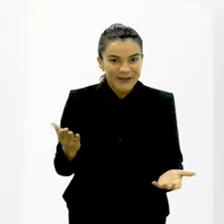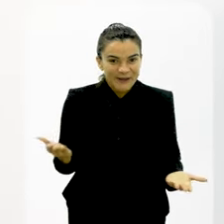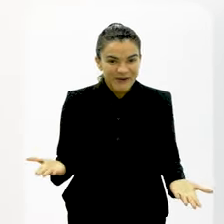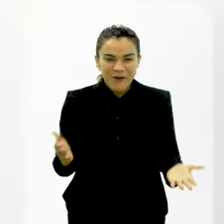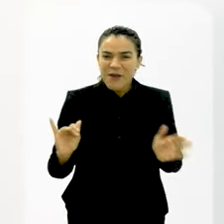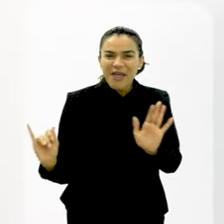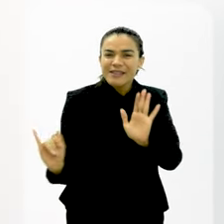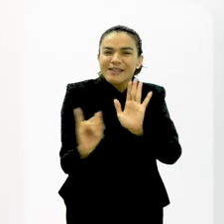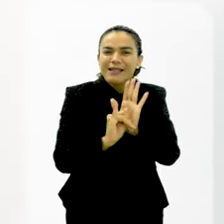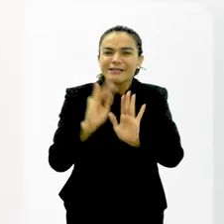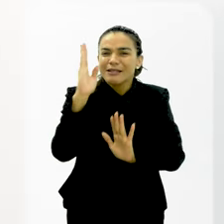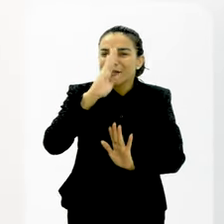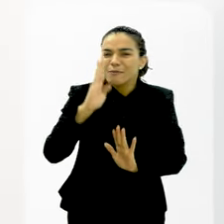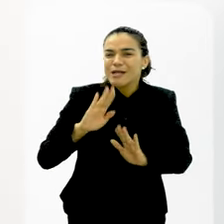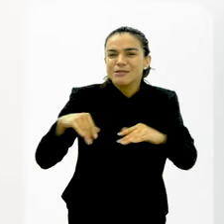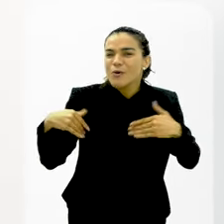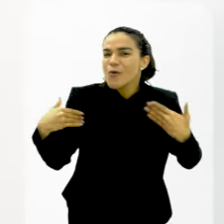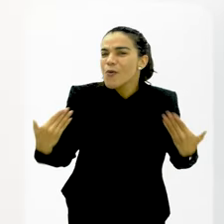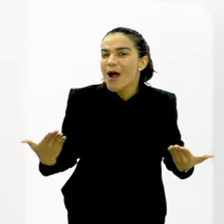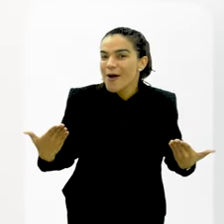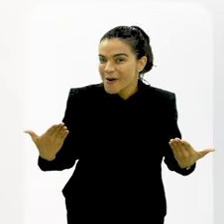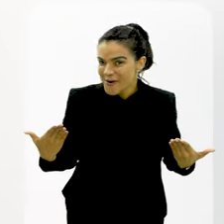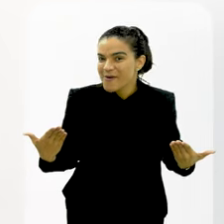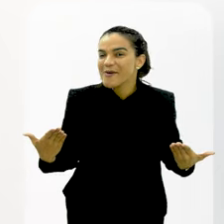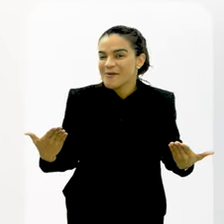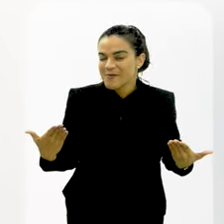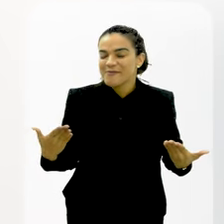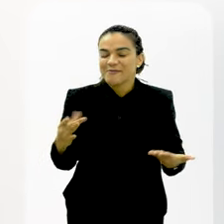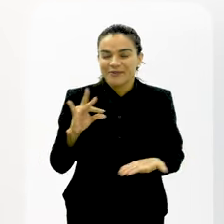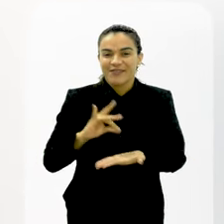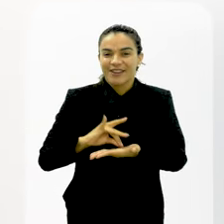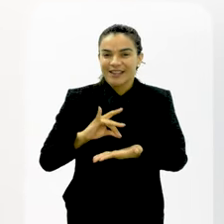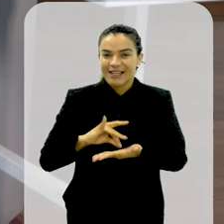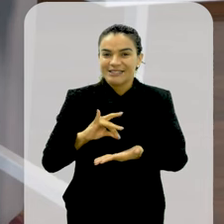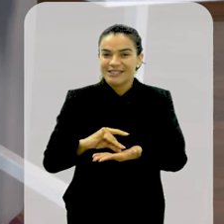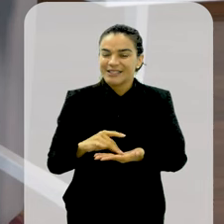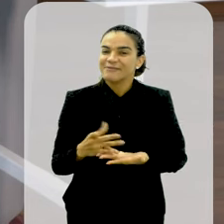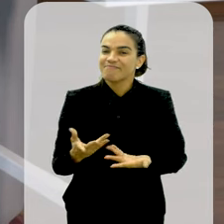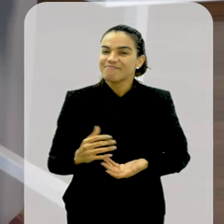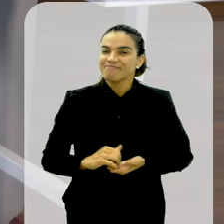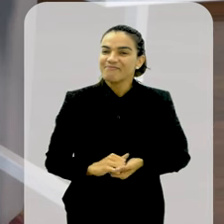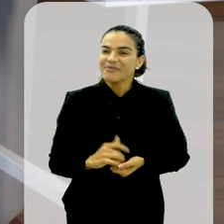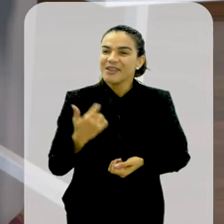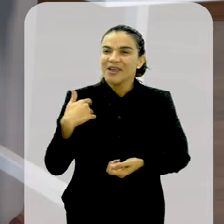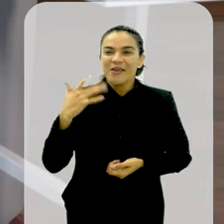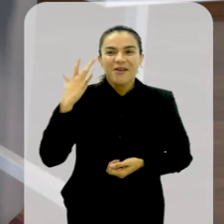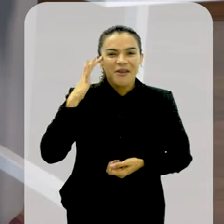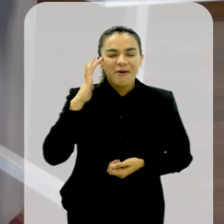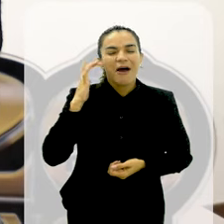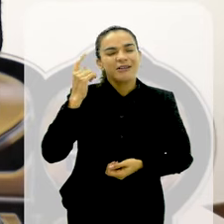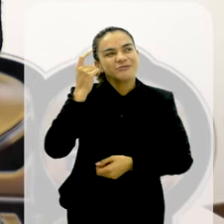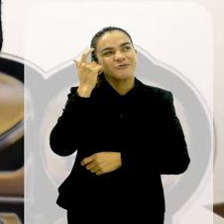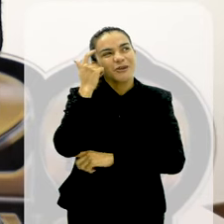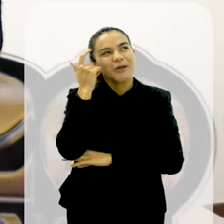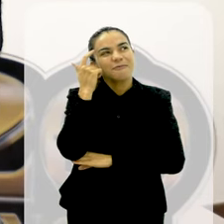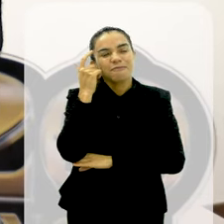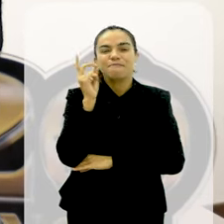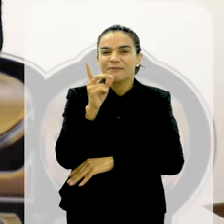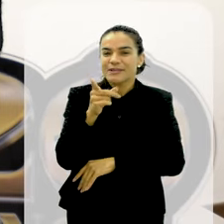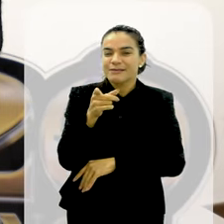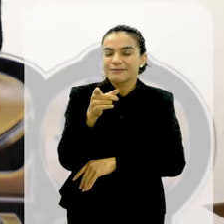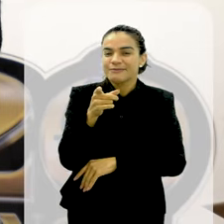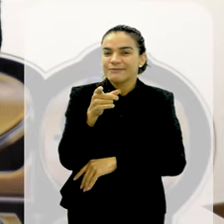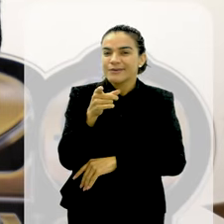que é a nossa identidade, o que nós somos de verdade. Eu acho que caberia até, eu sempre pensei